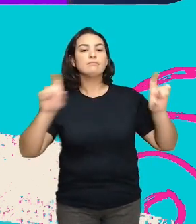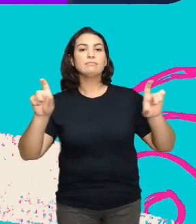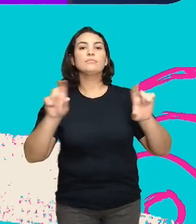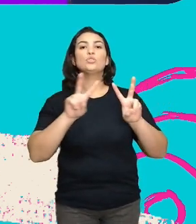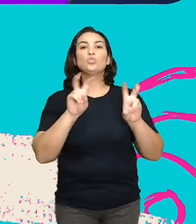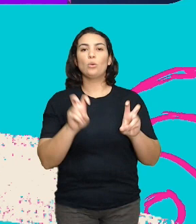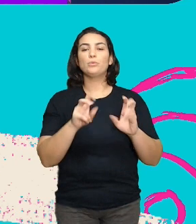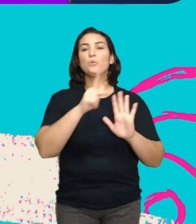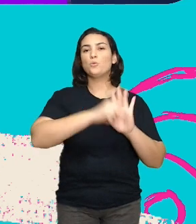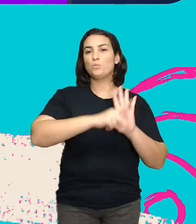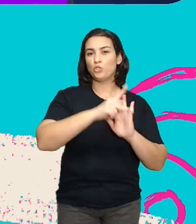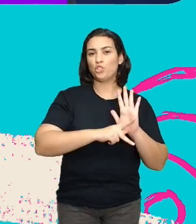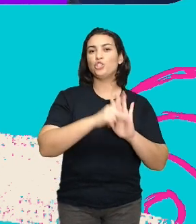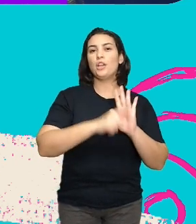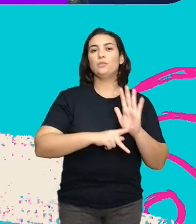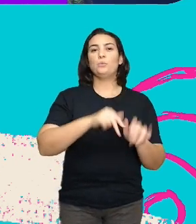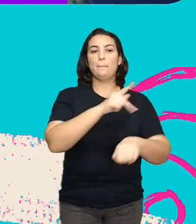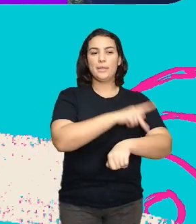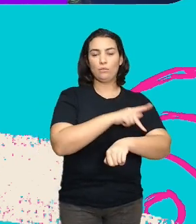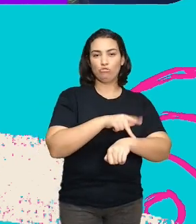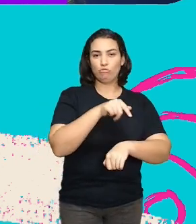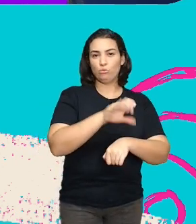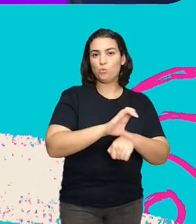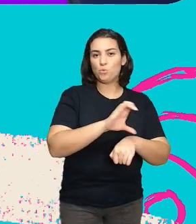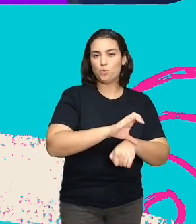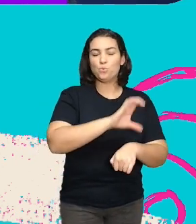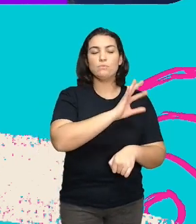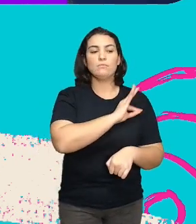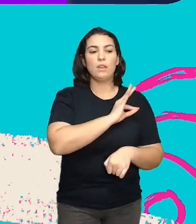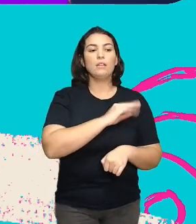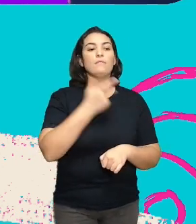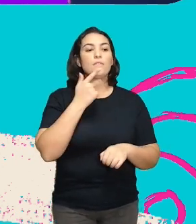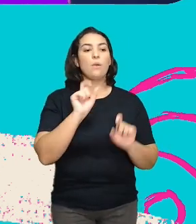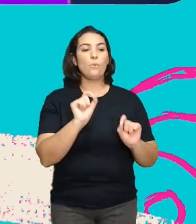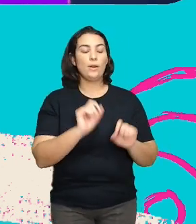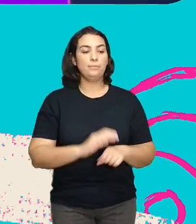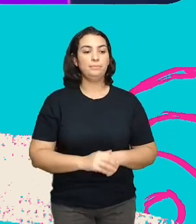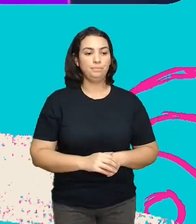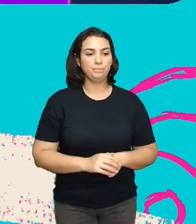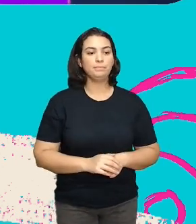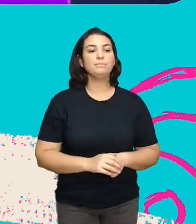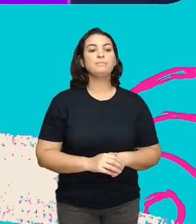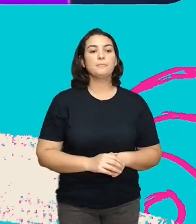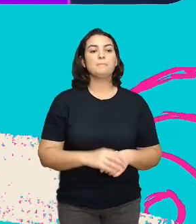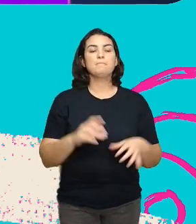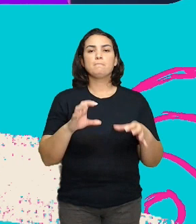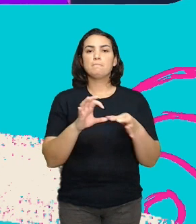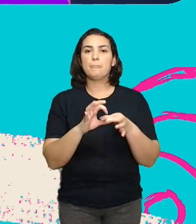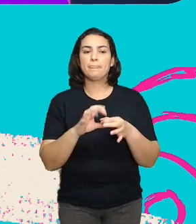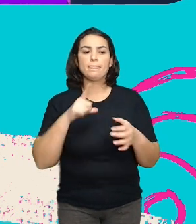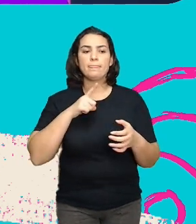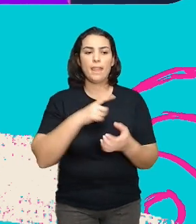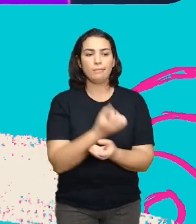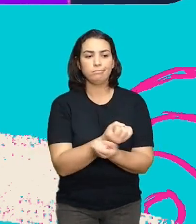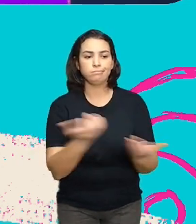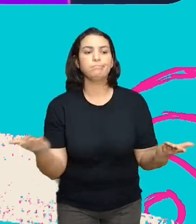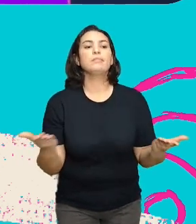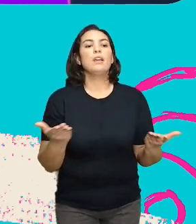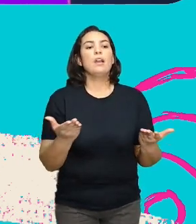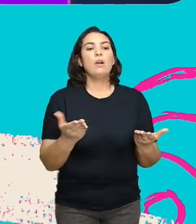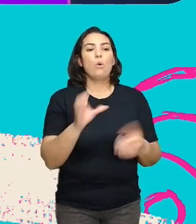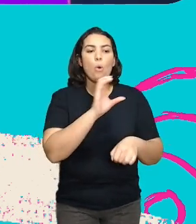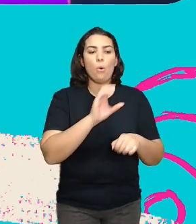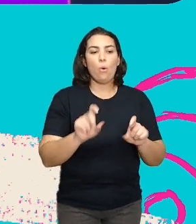curso técnico, onde disse que a disponibilidade de computadores poderosos e algoritmos capazes de analisar